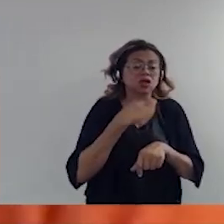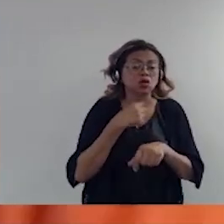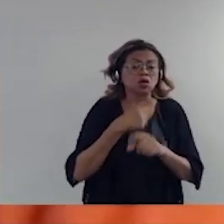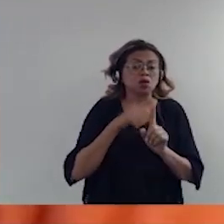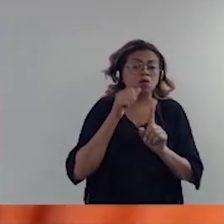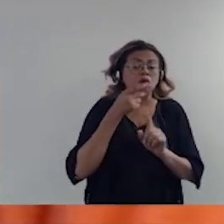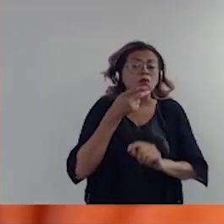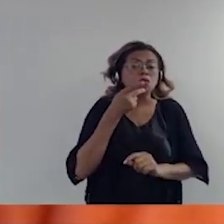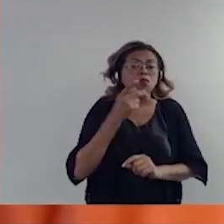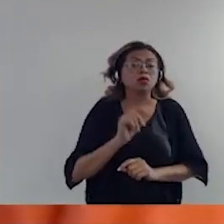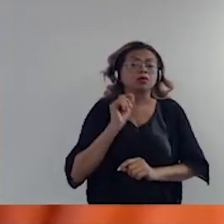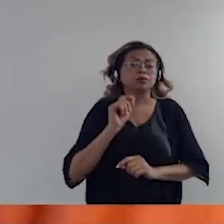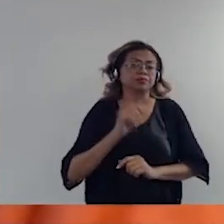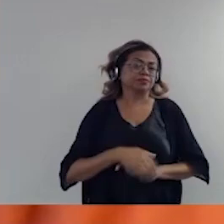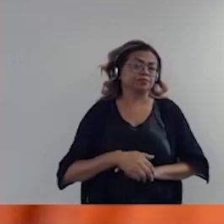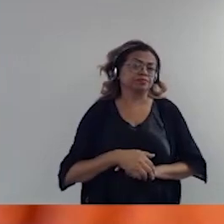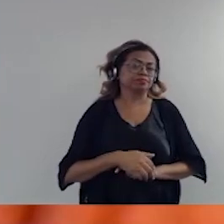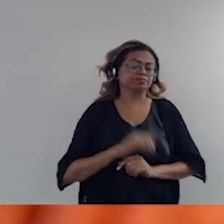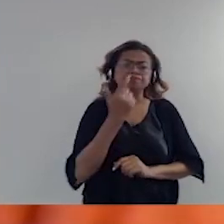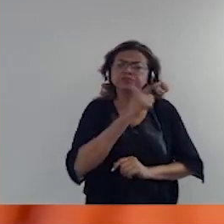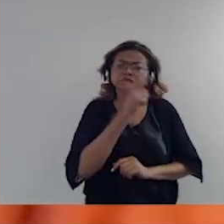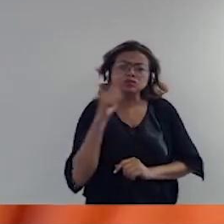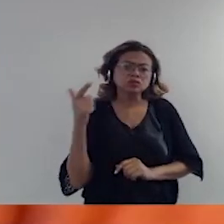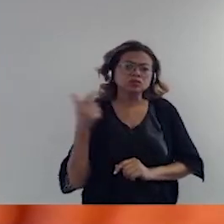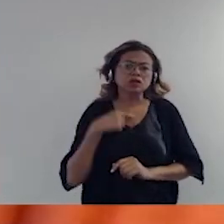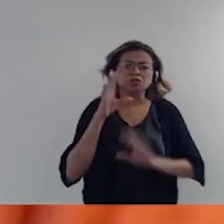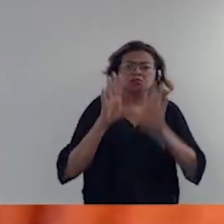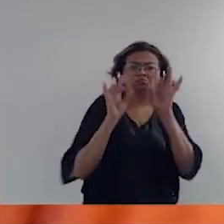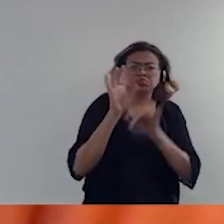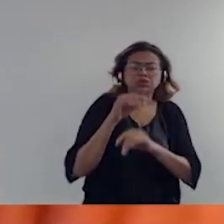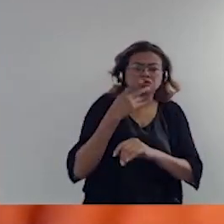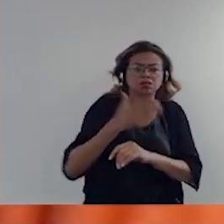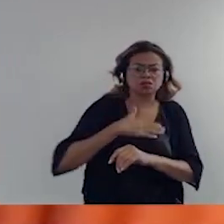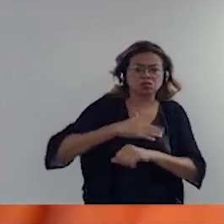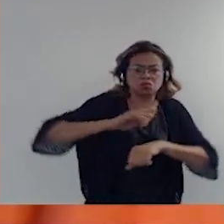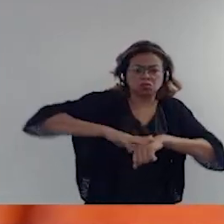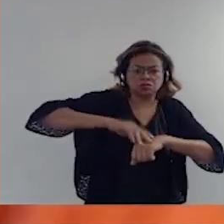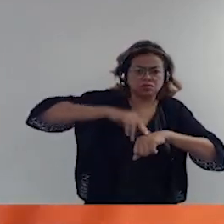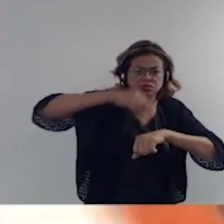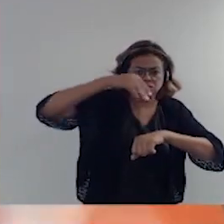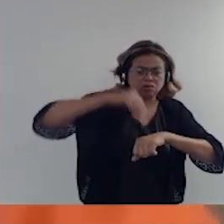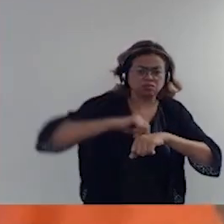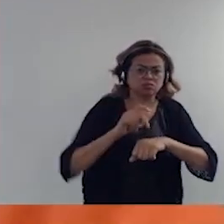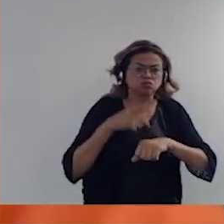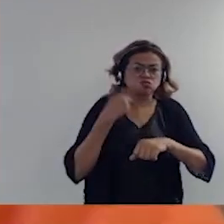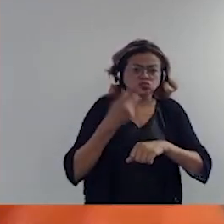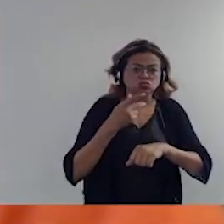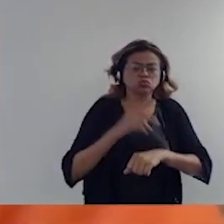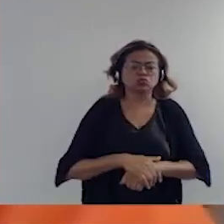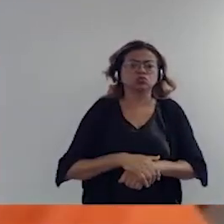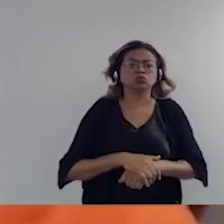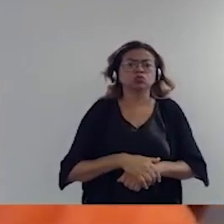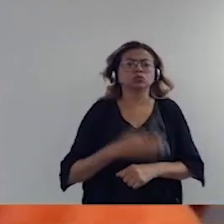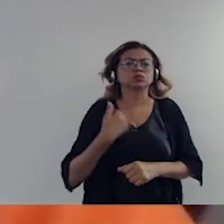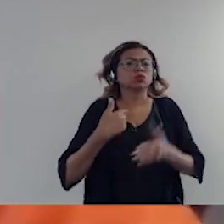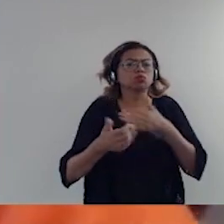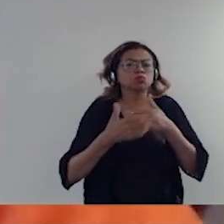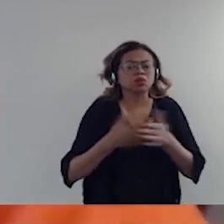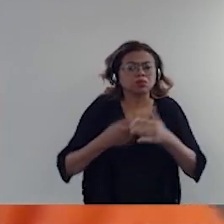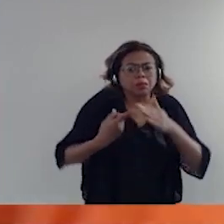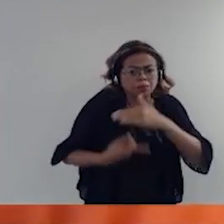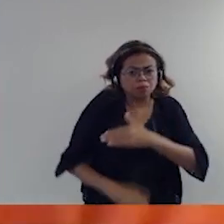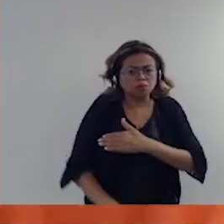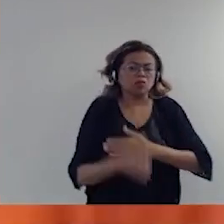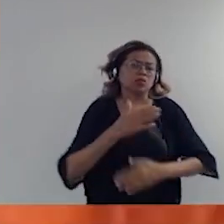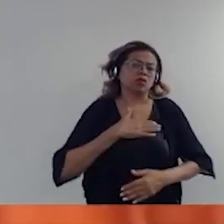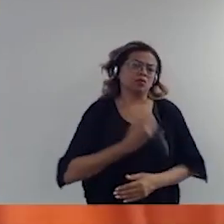Porque eu não tenho essa especialidade toda, mas se eu tiver pensado em alguma coisa com alguma profundidade